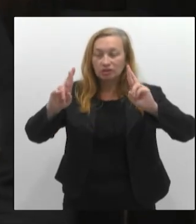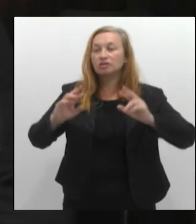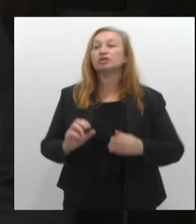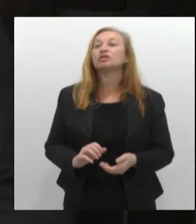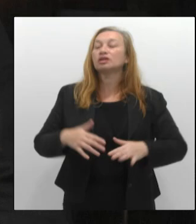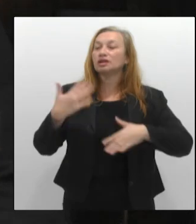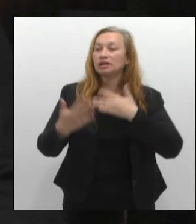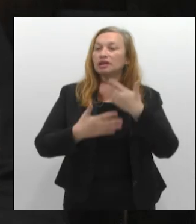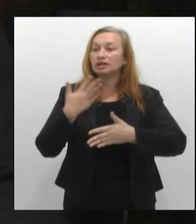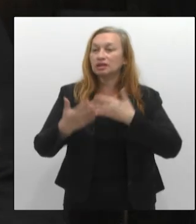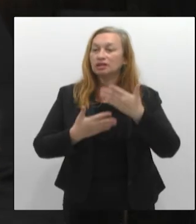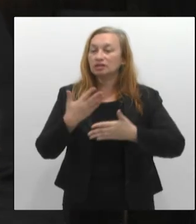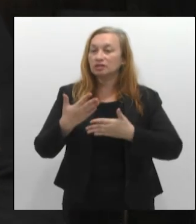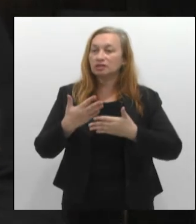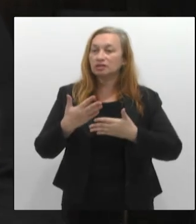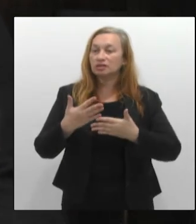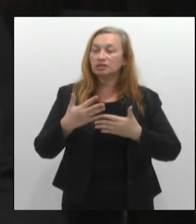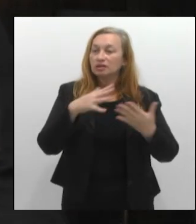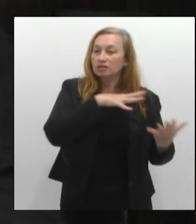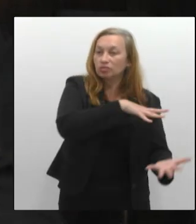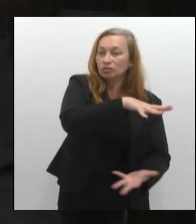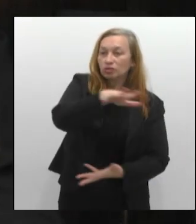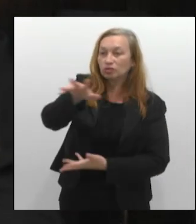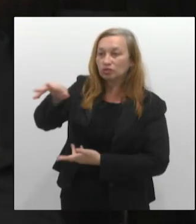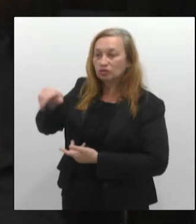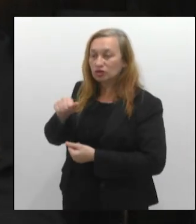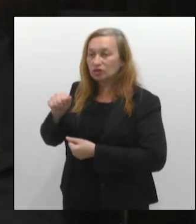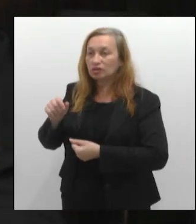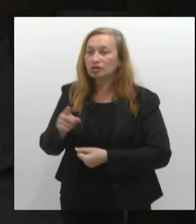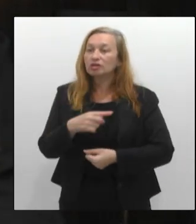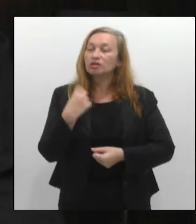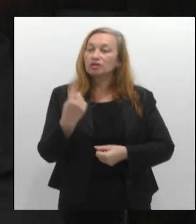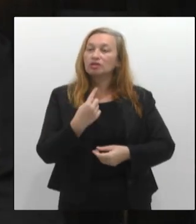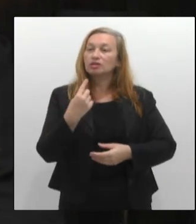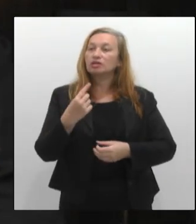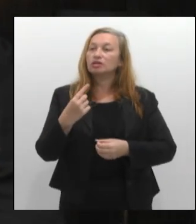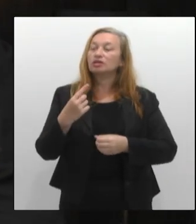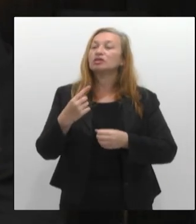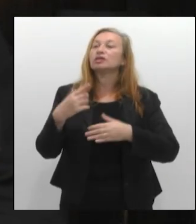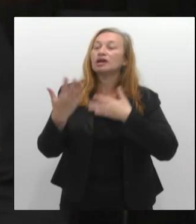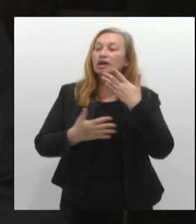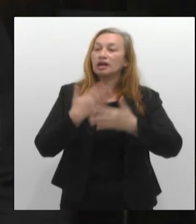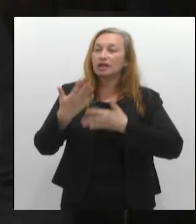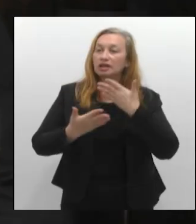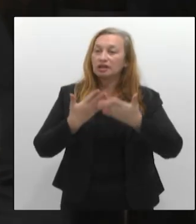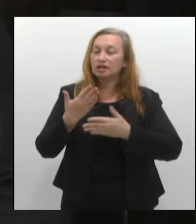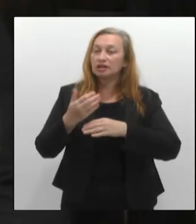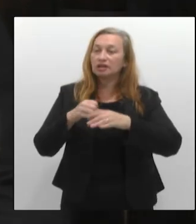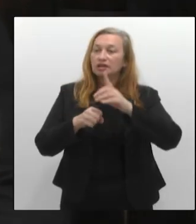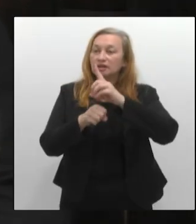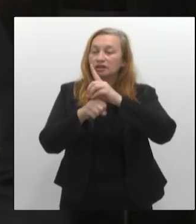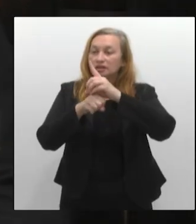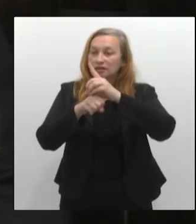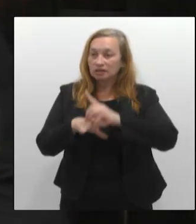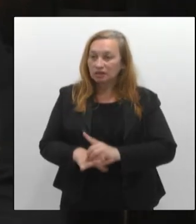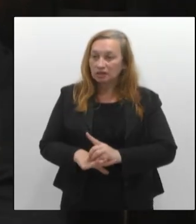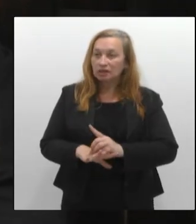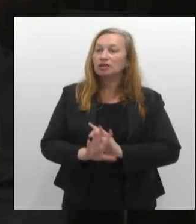Jubileu internacional, mundial, e nós temos agora o Jubileu também da arquidiocese, cantamos agora há pouco o hino do